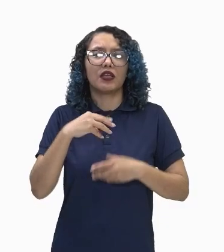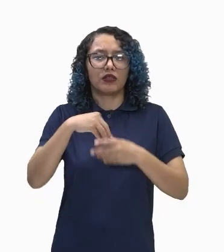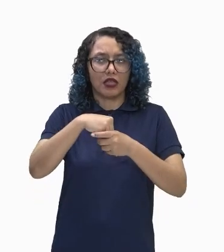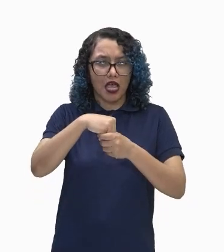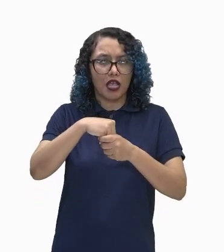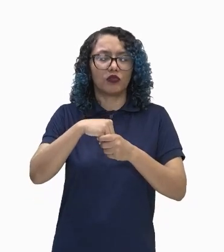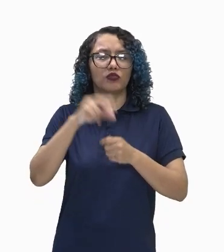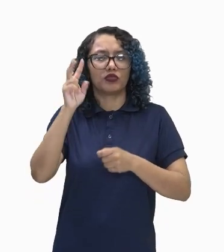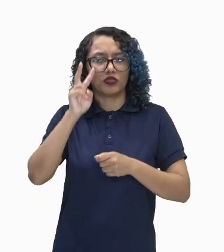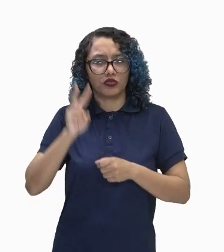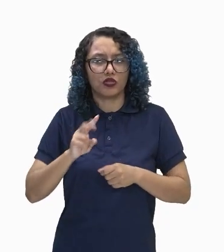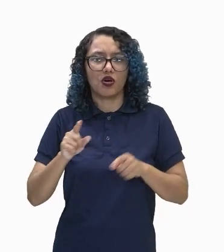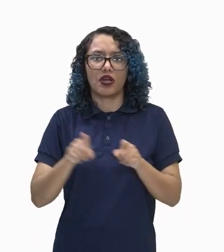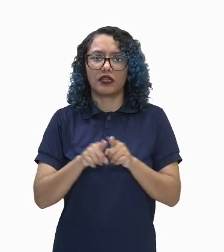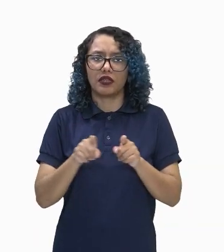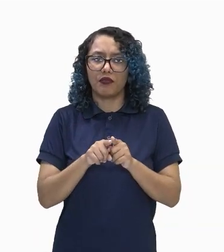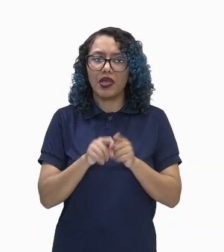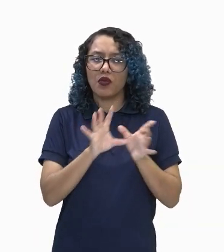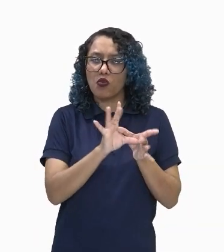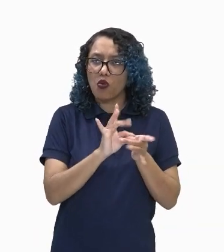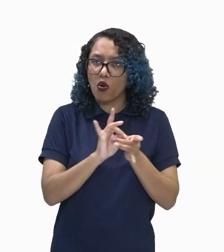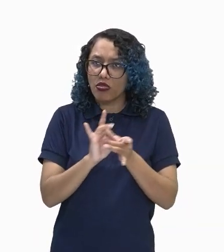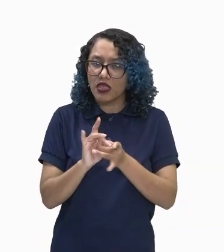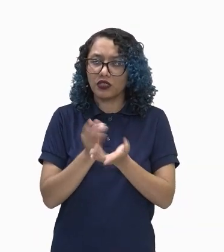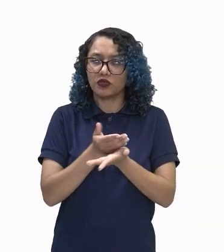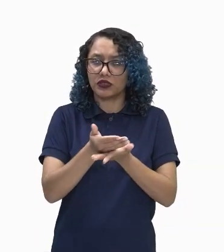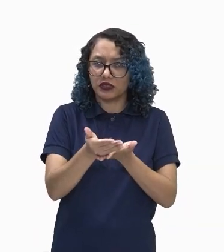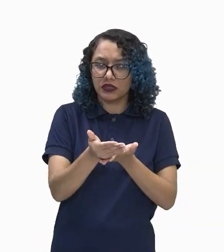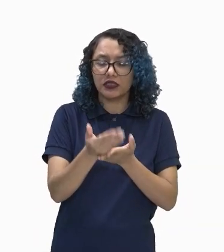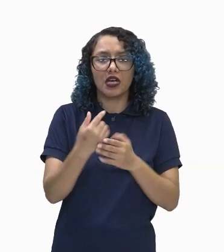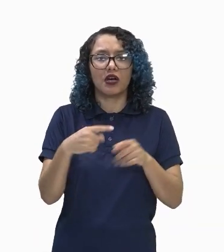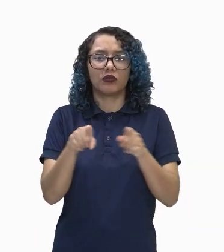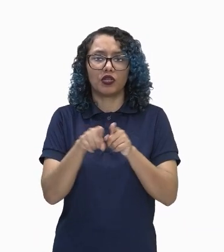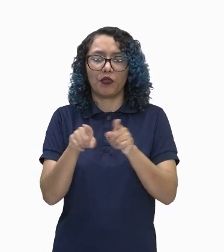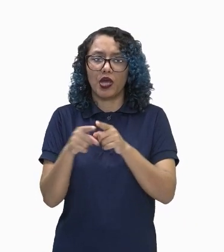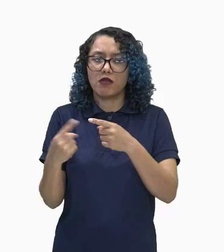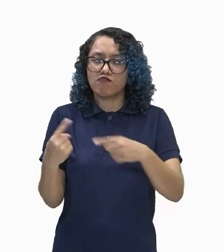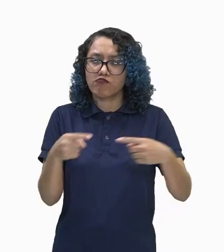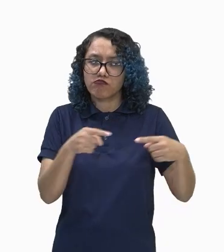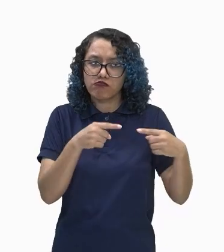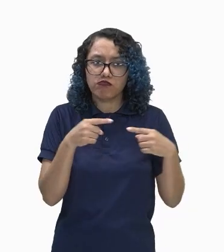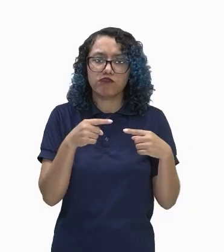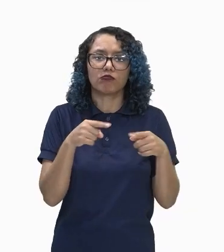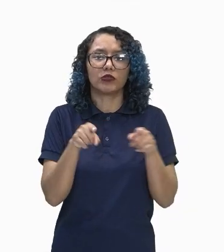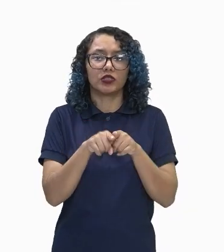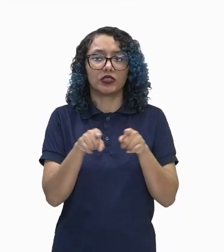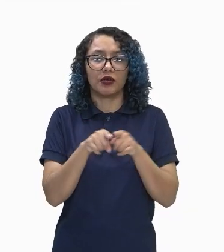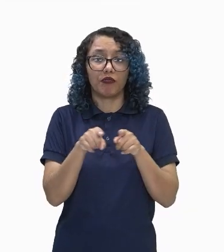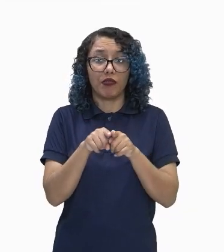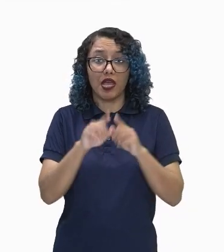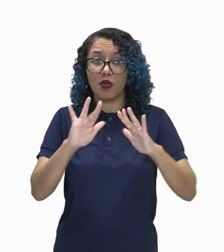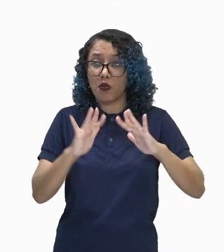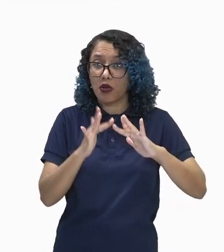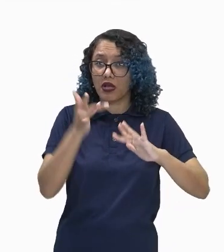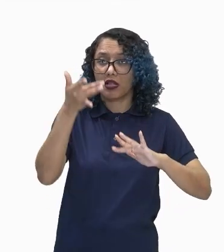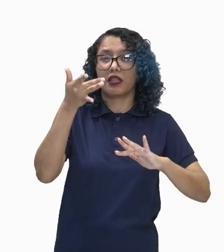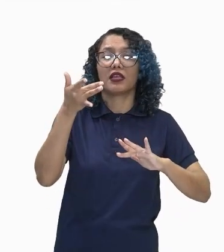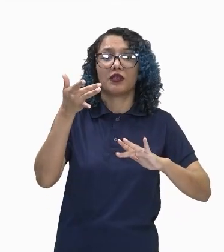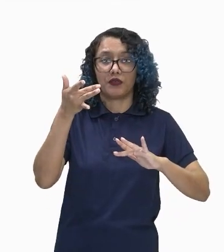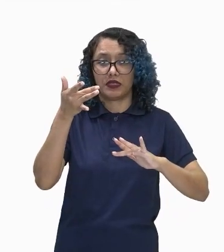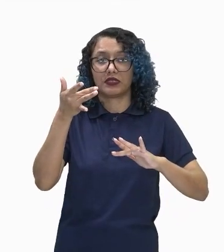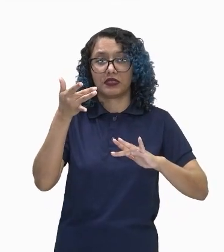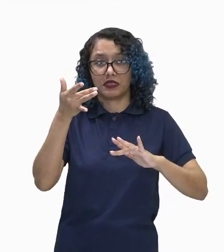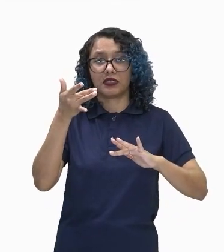então tem a situação inicial, tem o conflito, tem ali o clímax do conflito, né, a parte